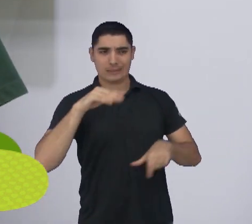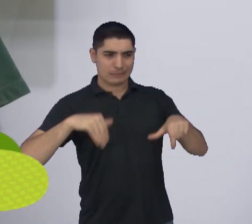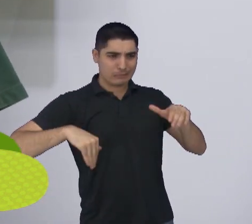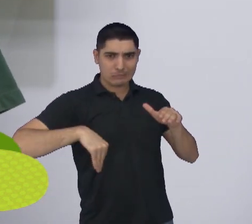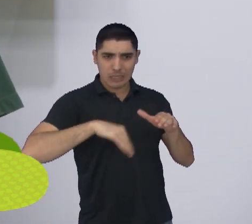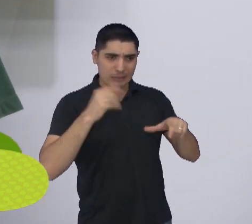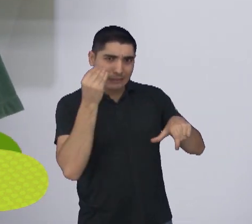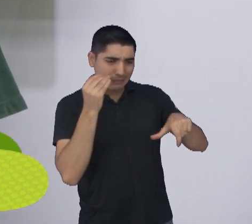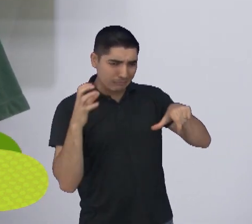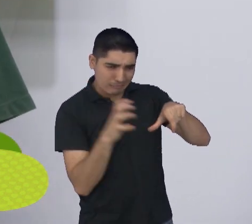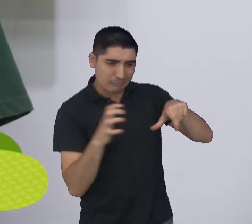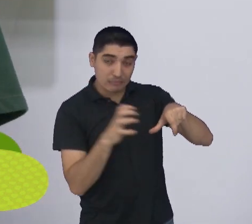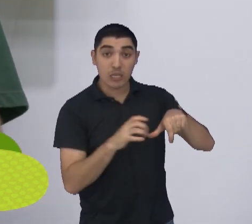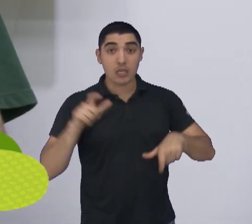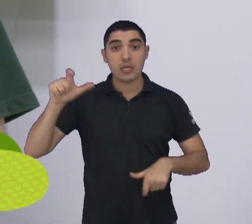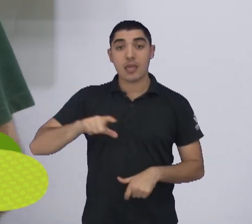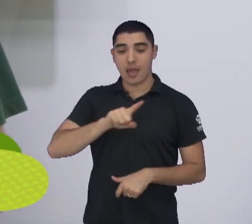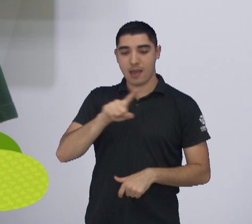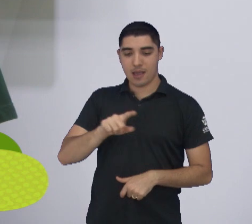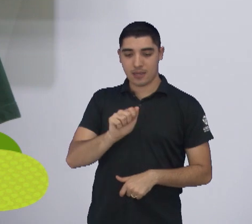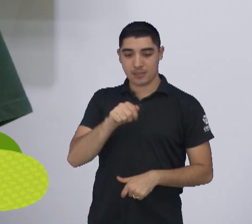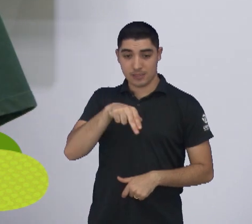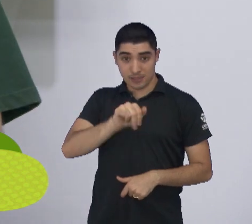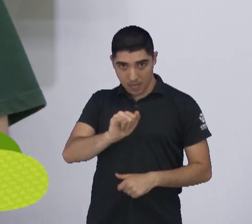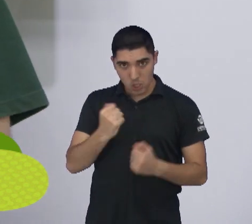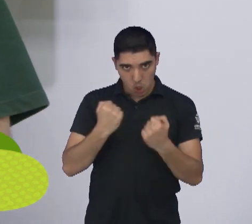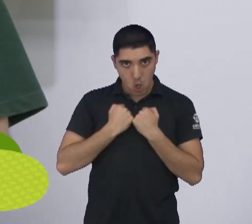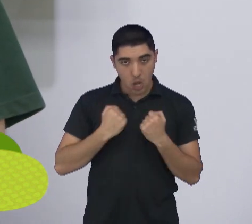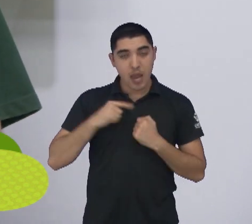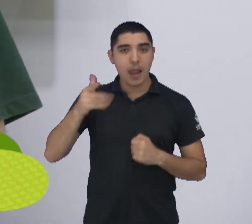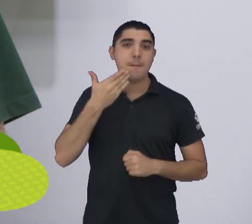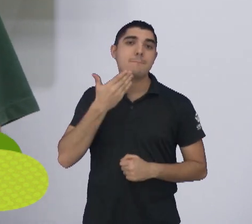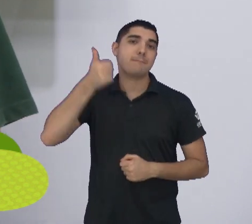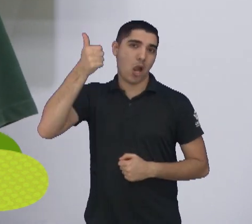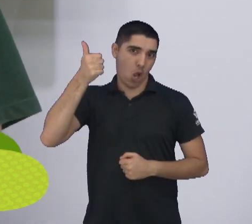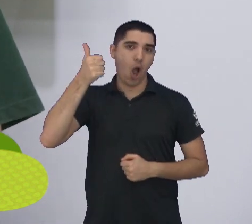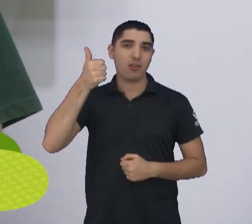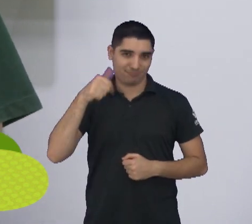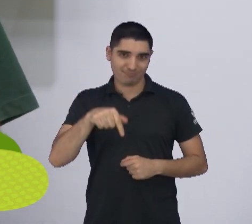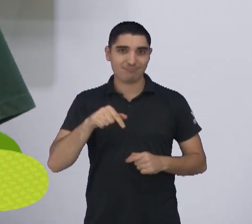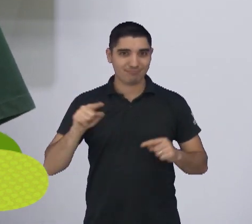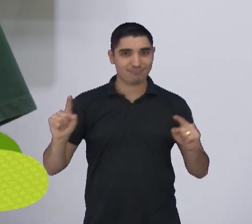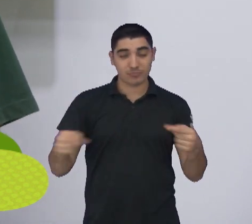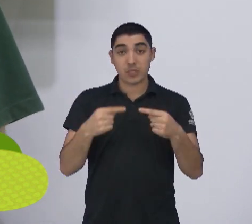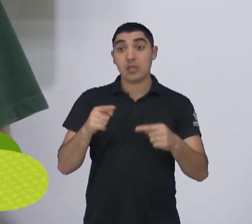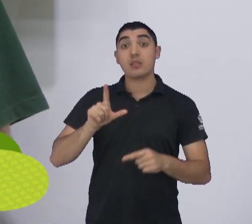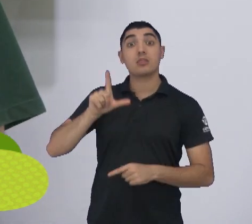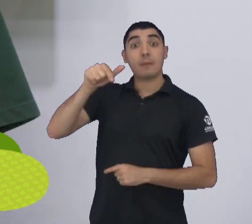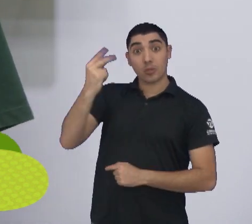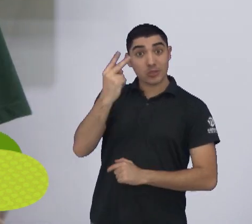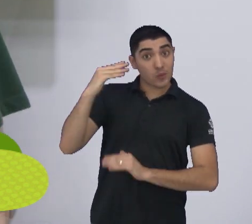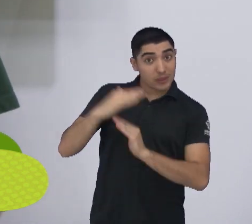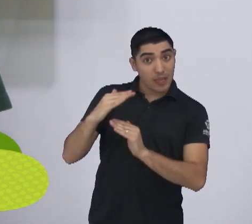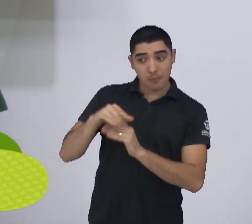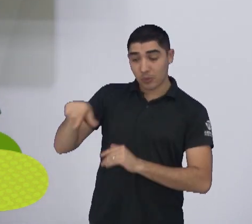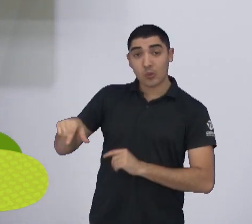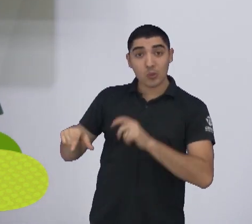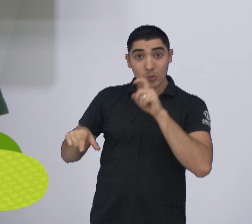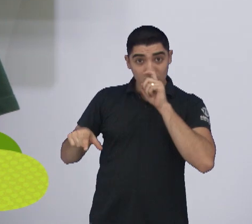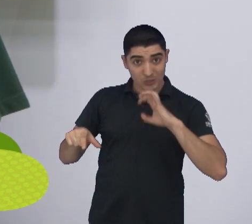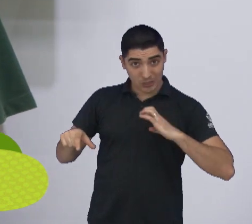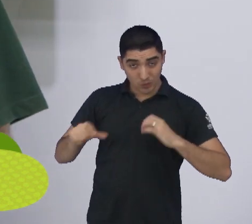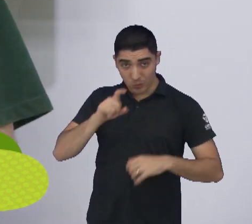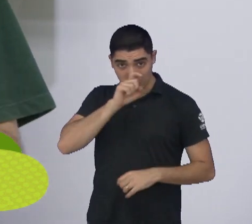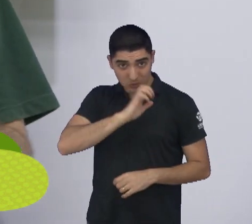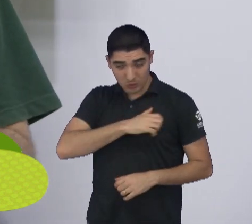Inclusive, a Zani foi eleita a melhor da partida, merecidamente. E depois o São José teve as suas 3, 4 chances que também não conseguiu converter em